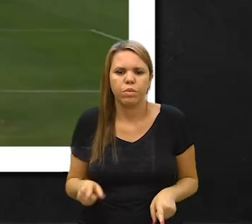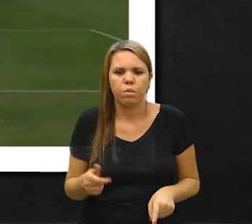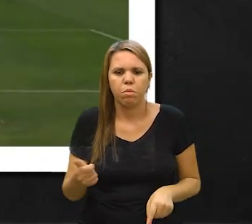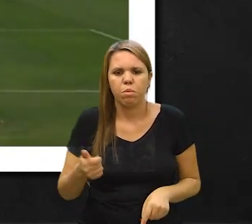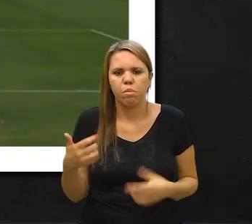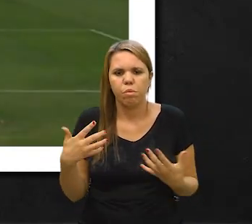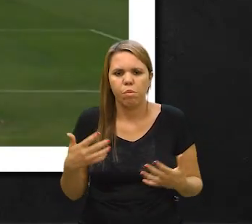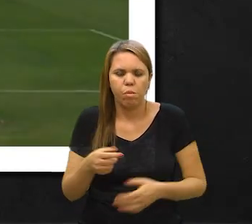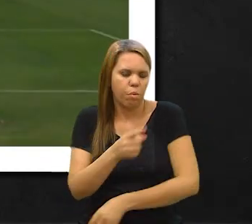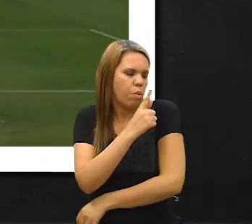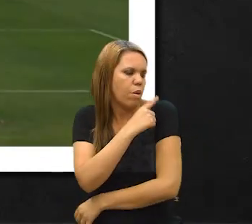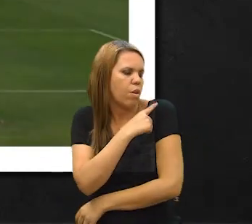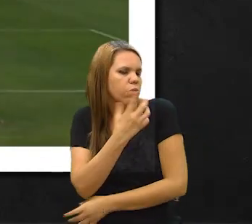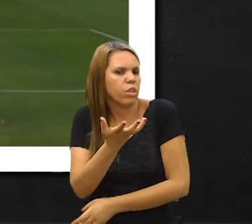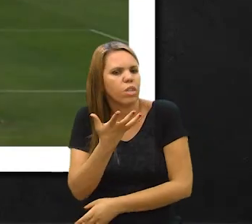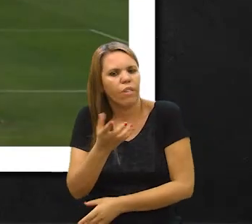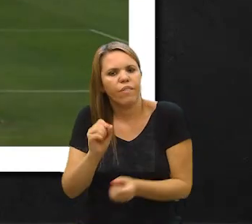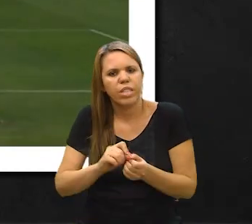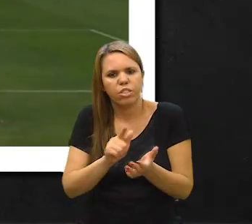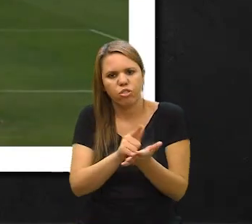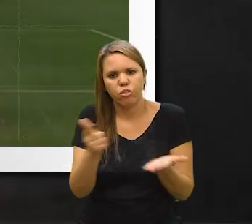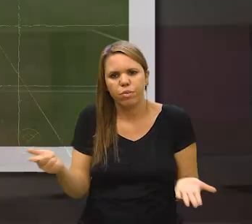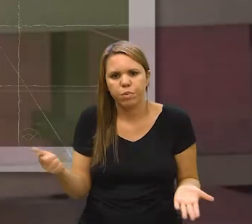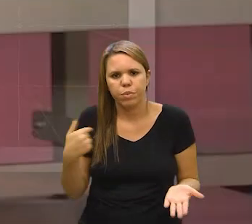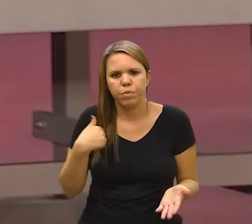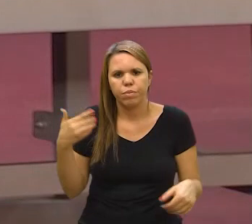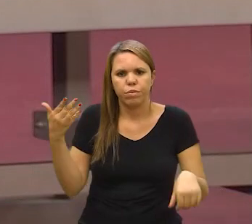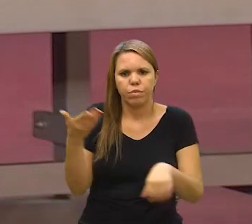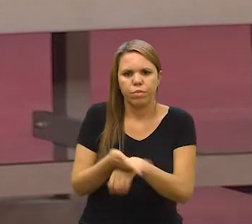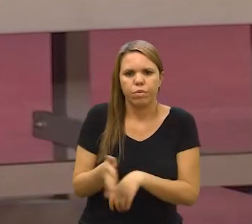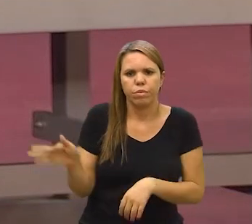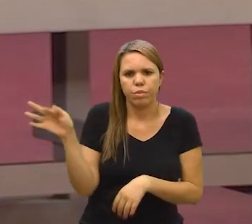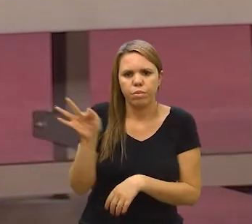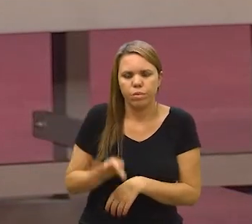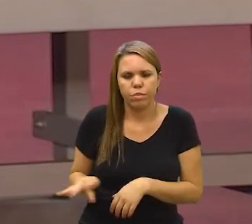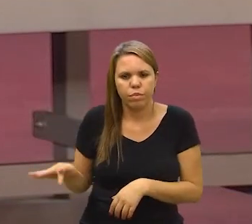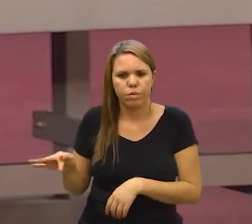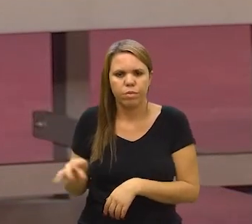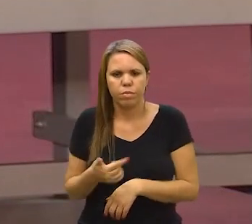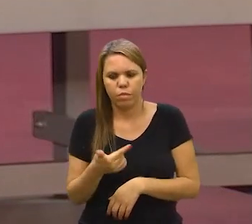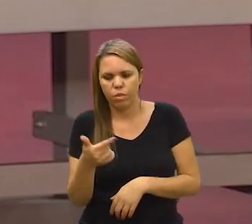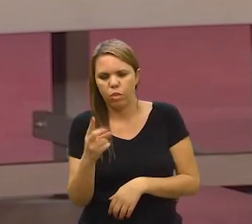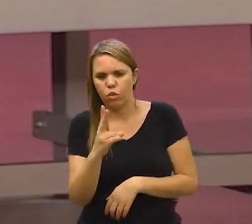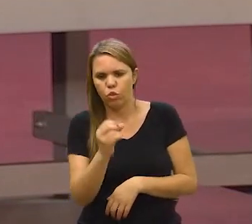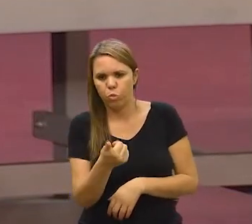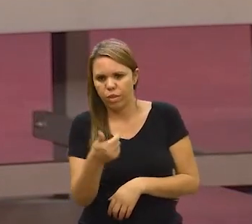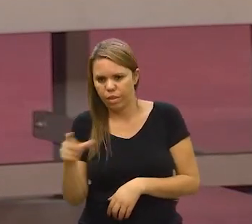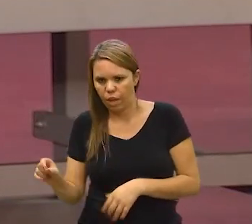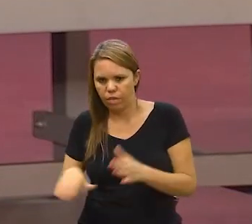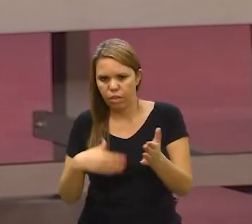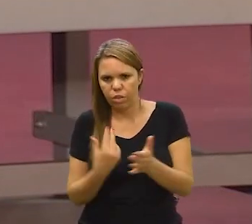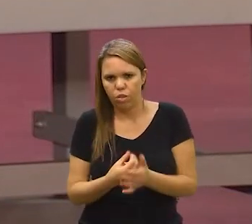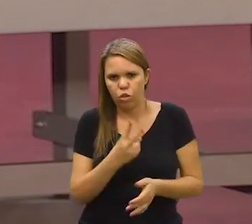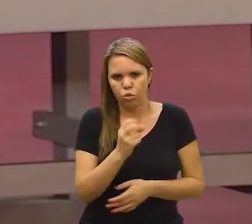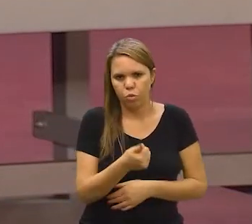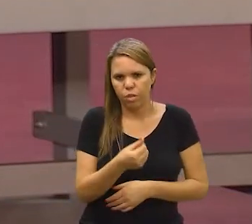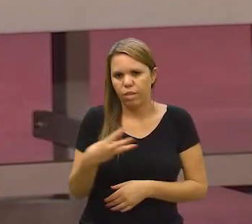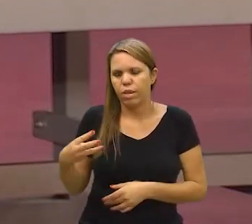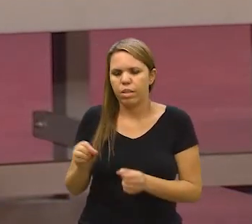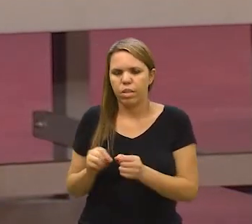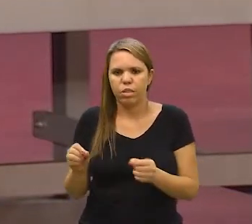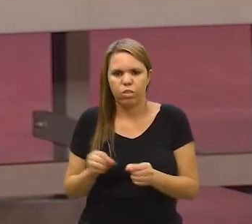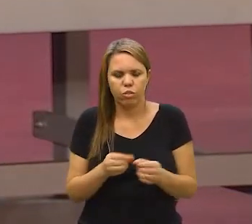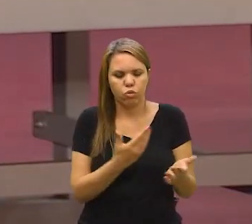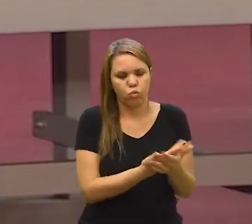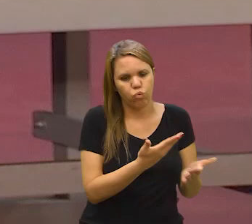primeiro colegial eu já sabia que eu queria fazer jornalismo. Então daí eu ingressei na faculdade, fiz, né, de 2010 a 2013, onde eu me dividia entre